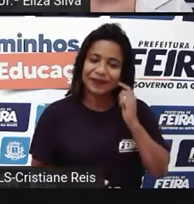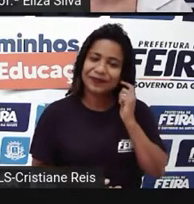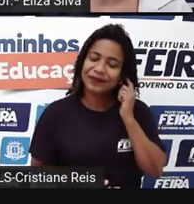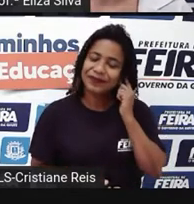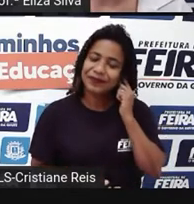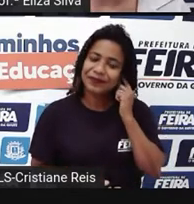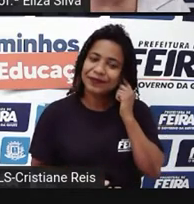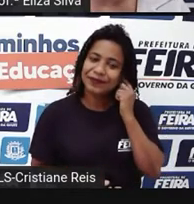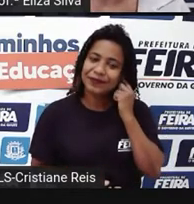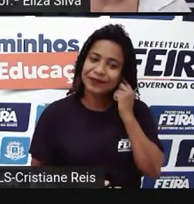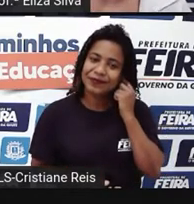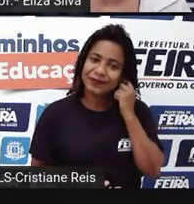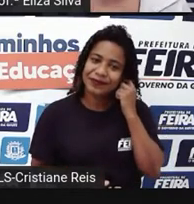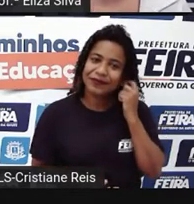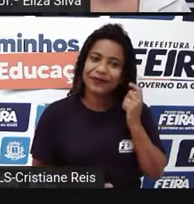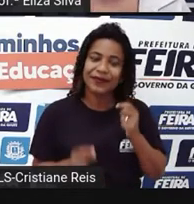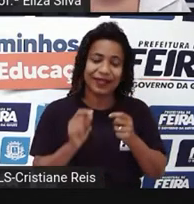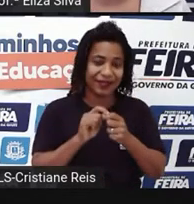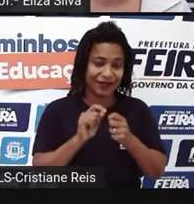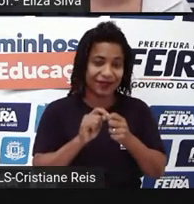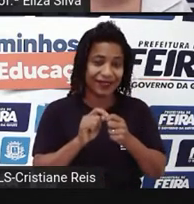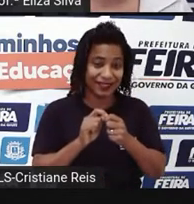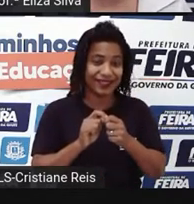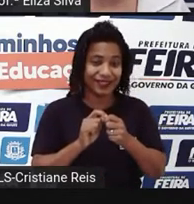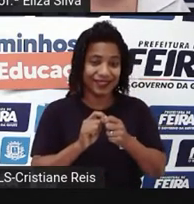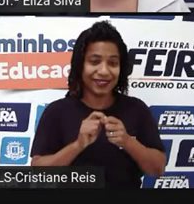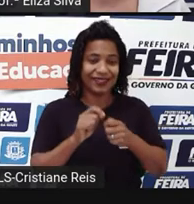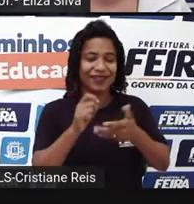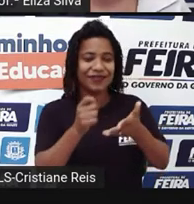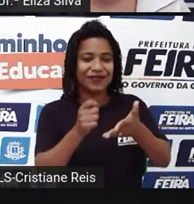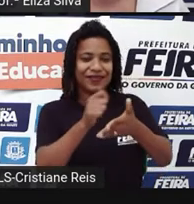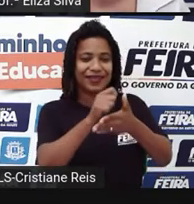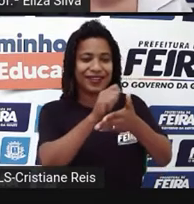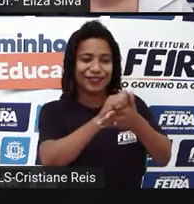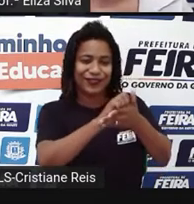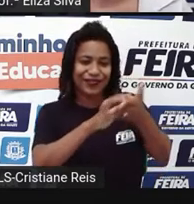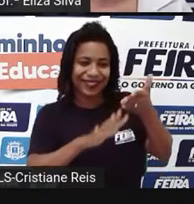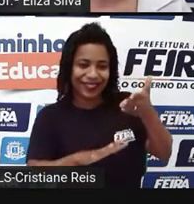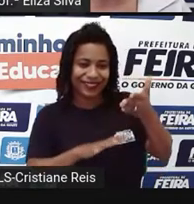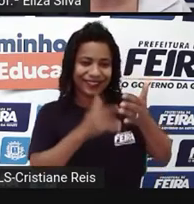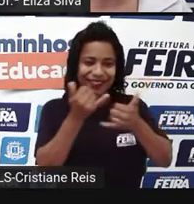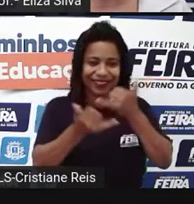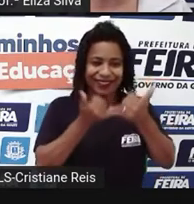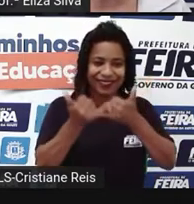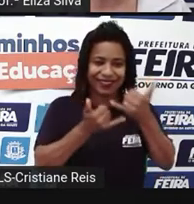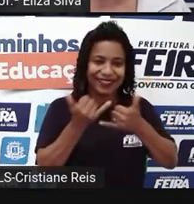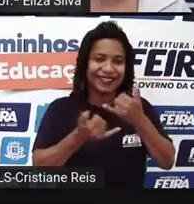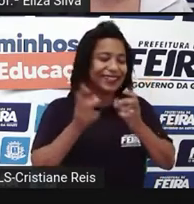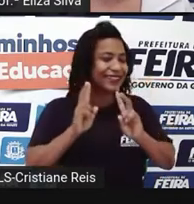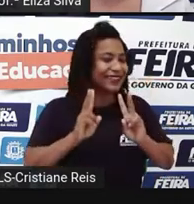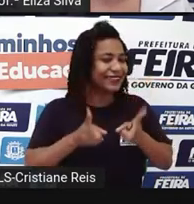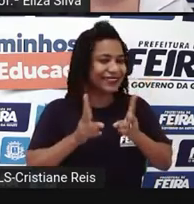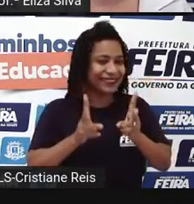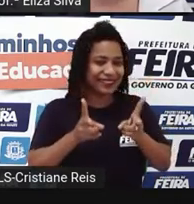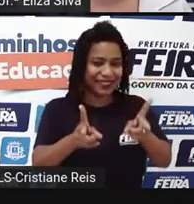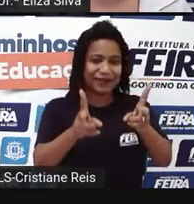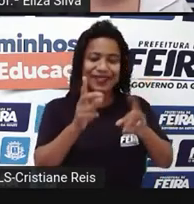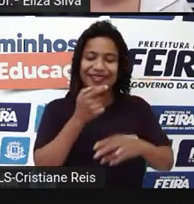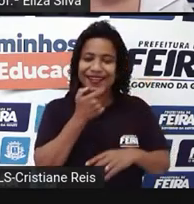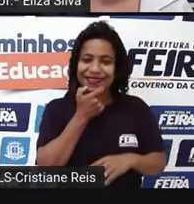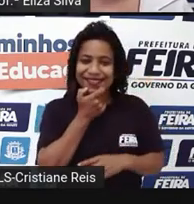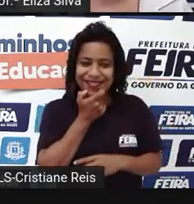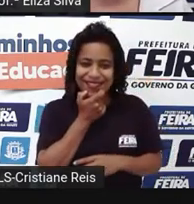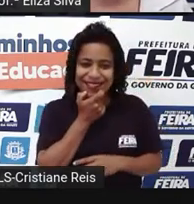Agora vamos realizar aquela atividade interativa, né, bem divertida, que a gente sempre realiza nas nossas aulas de